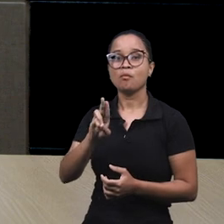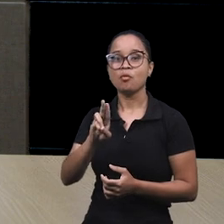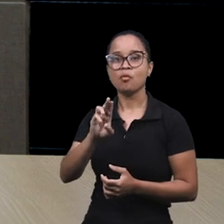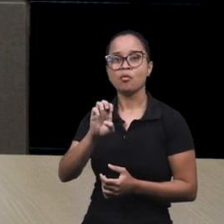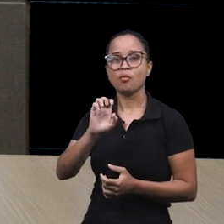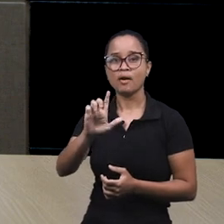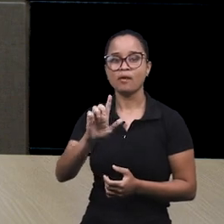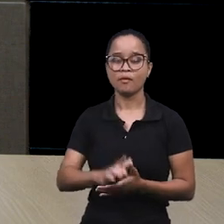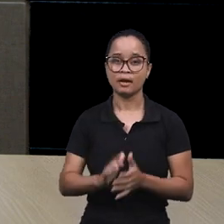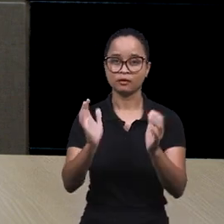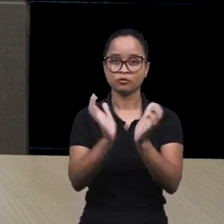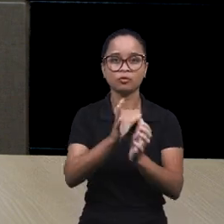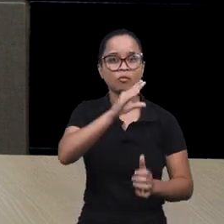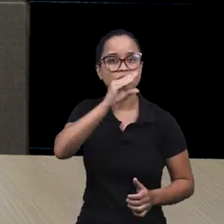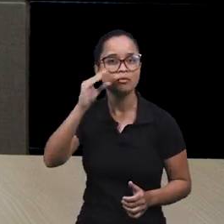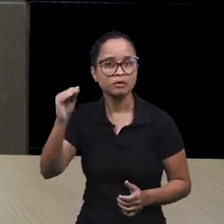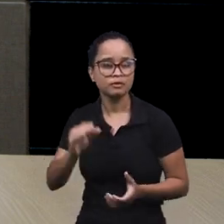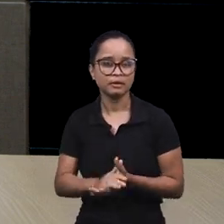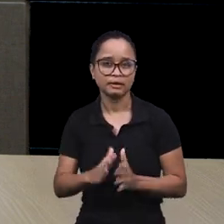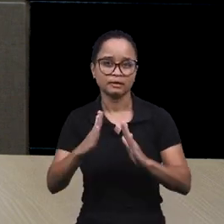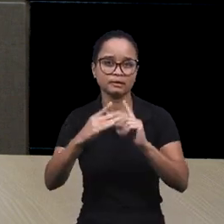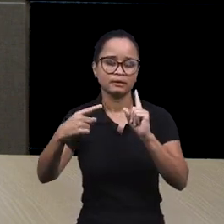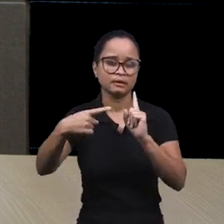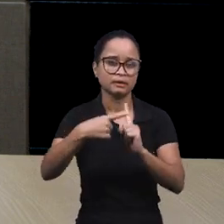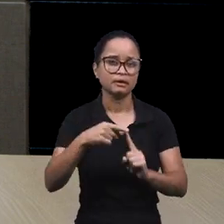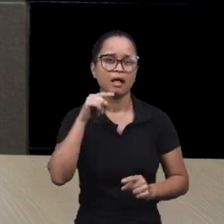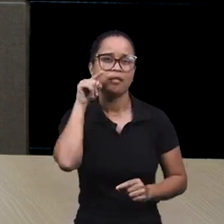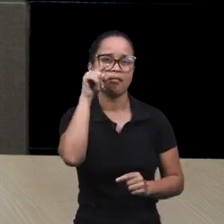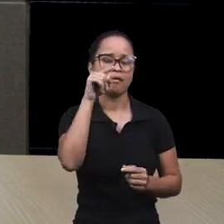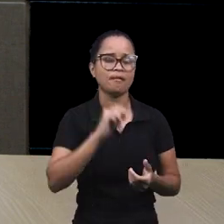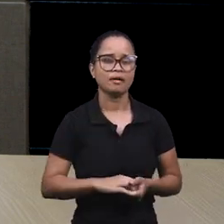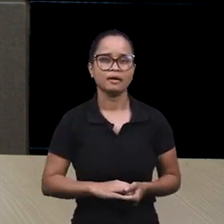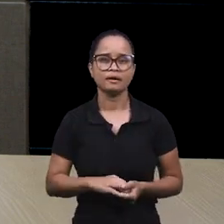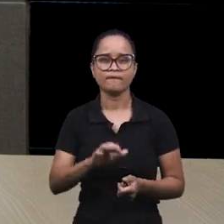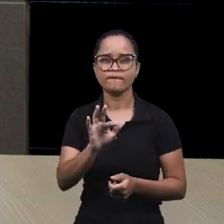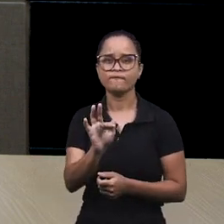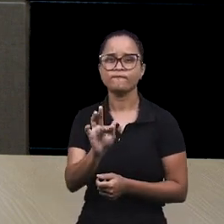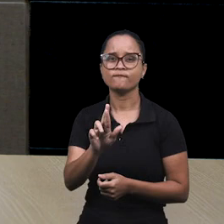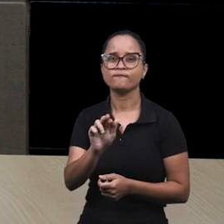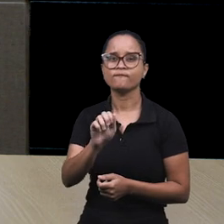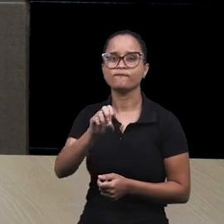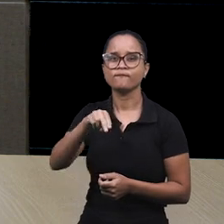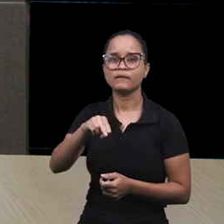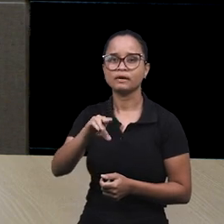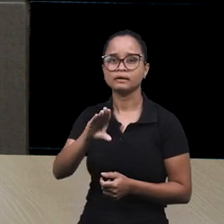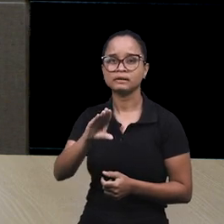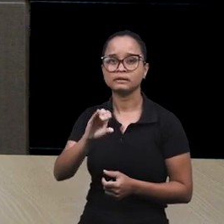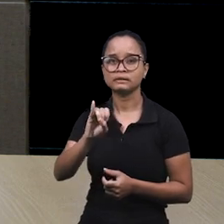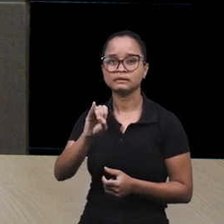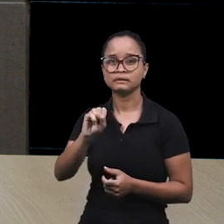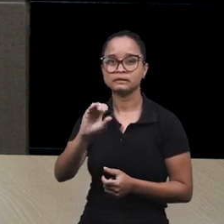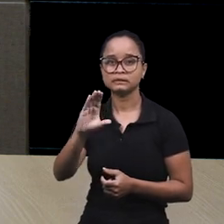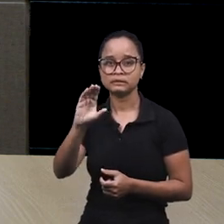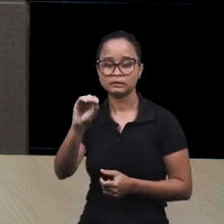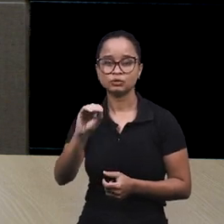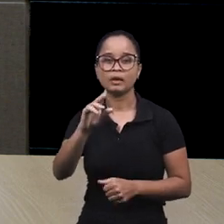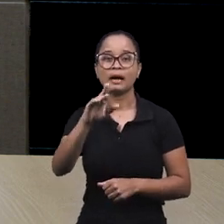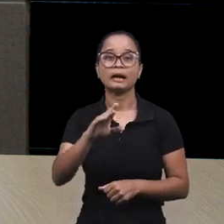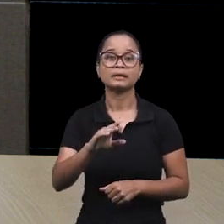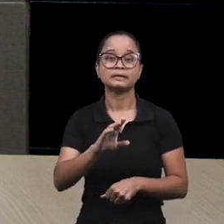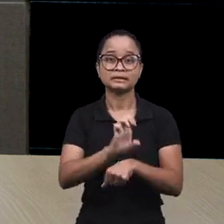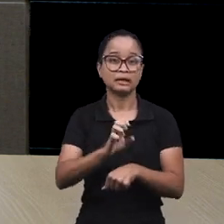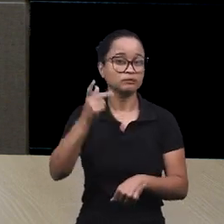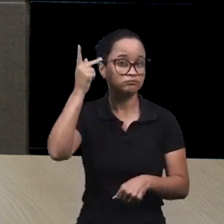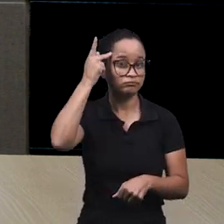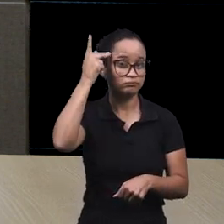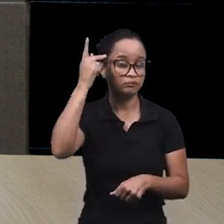classe de adolescentes da nossa igreja lá em Francisco Morato. Francisco Morato é no estado de São Paulo. Então ele